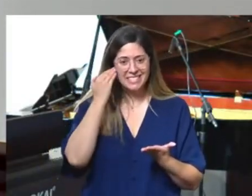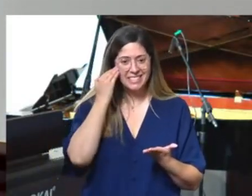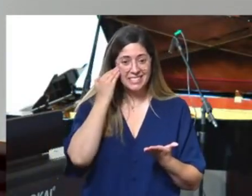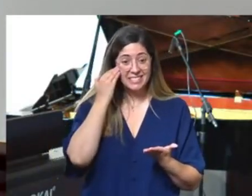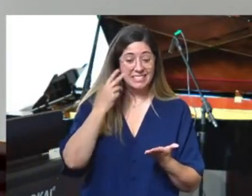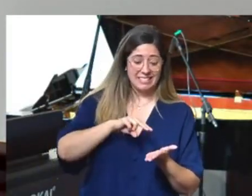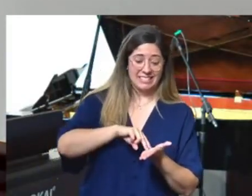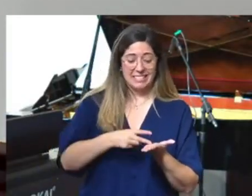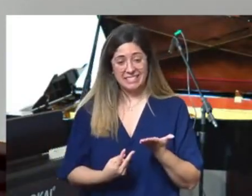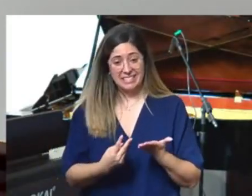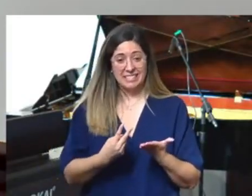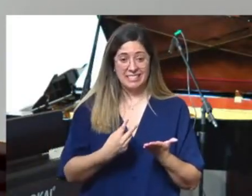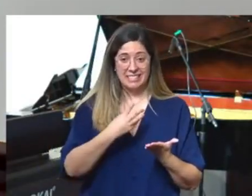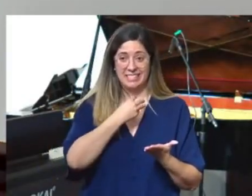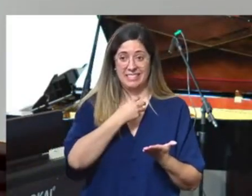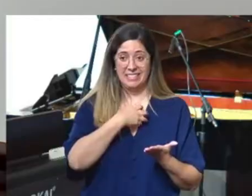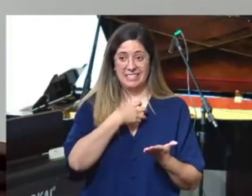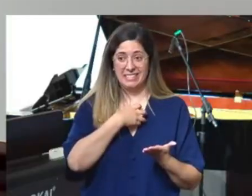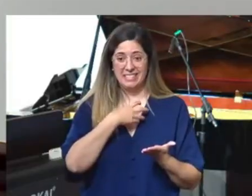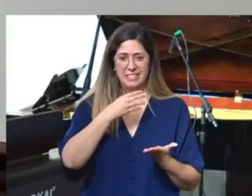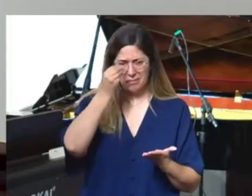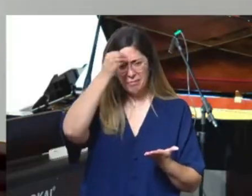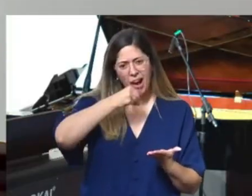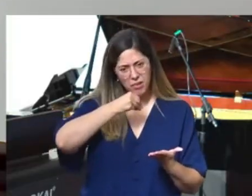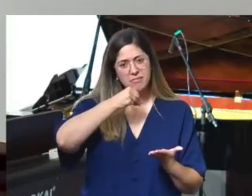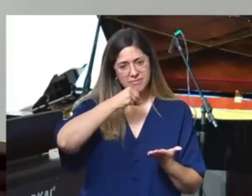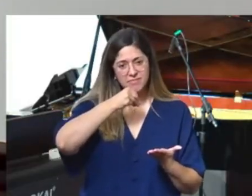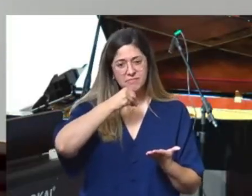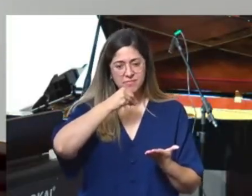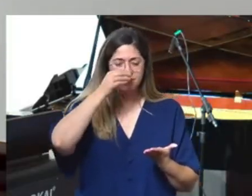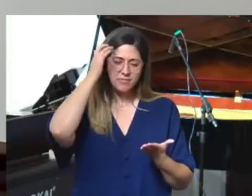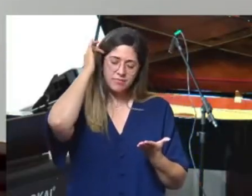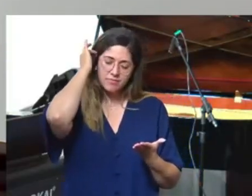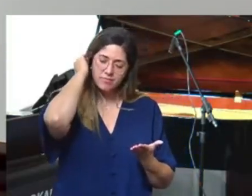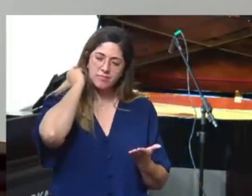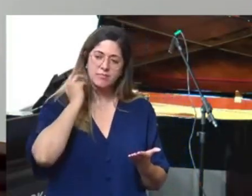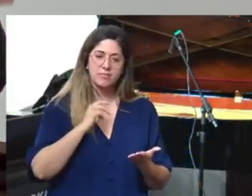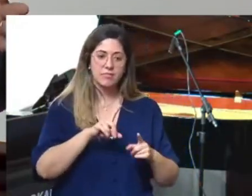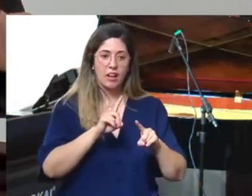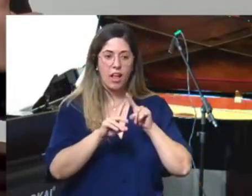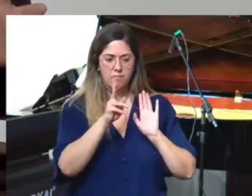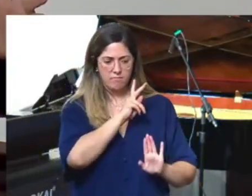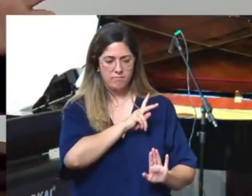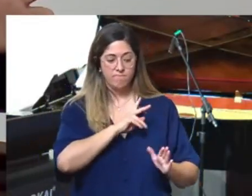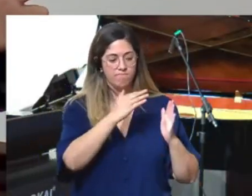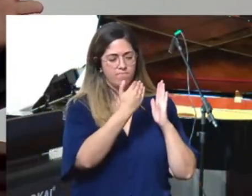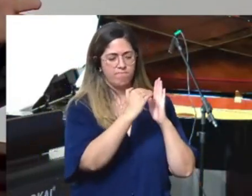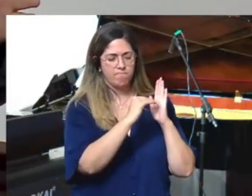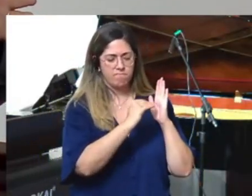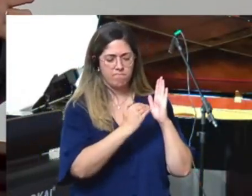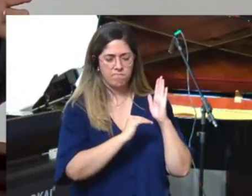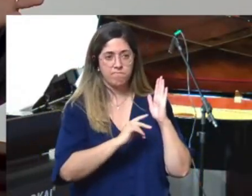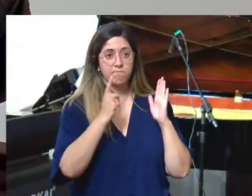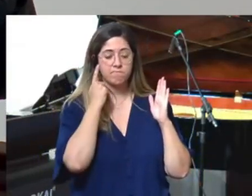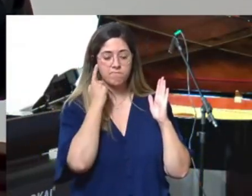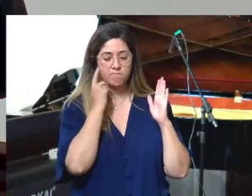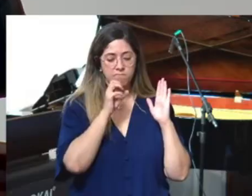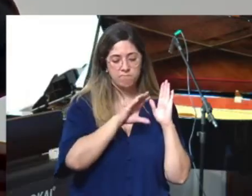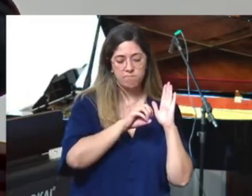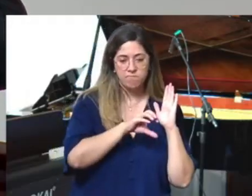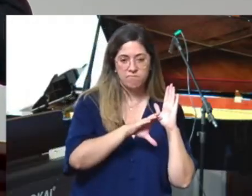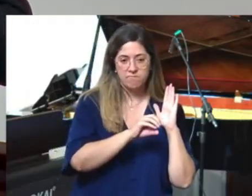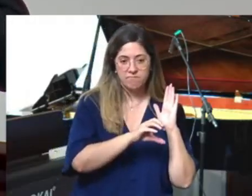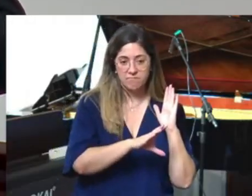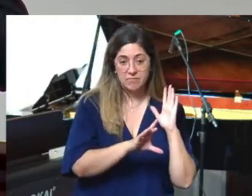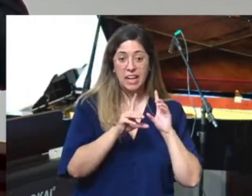Paulo então está estabelecendo e desenhando um plano para ser colocado em ação pelo seu